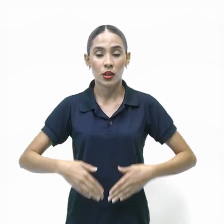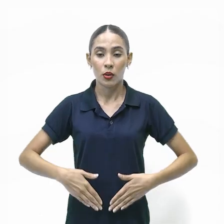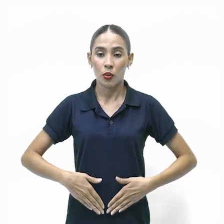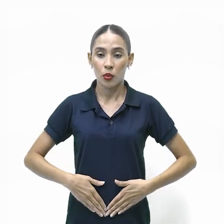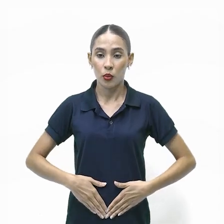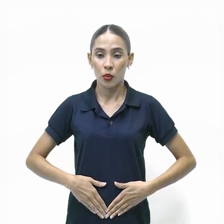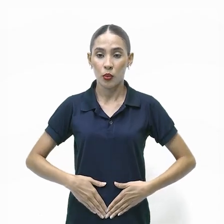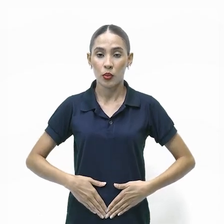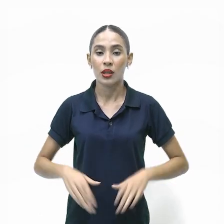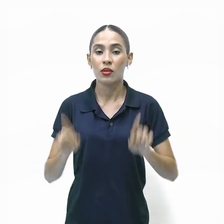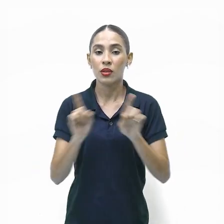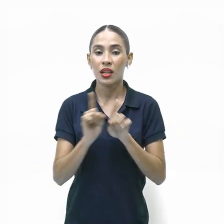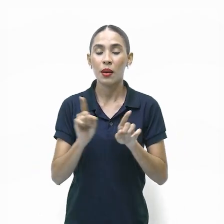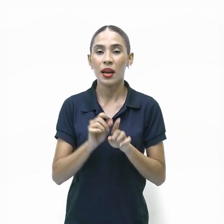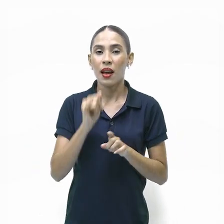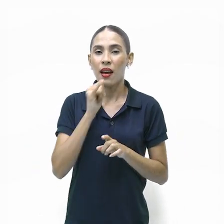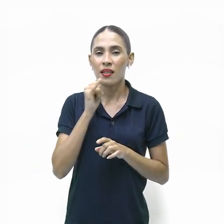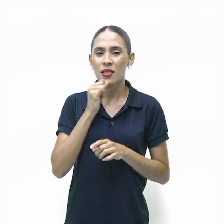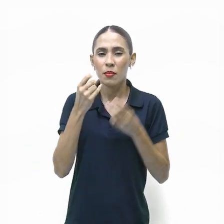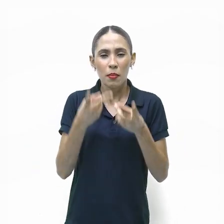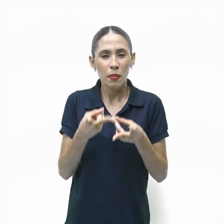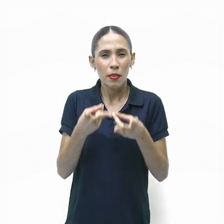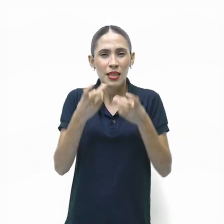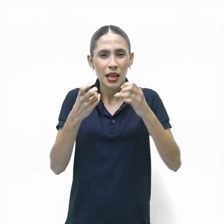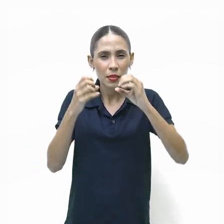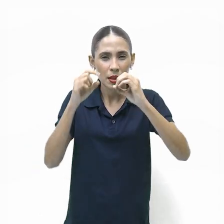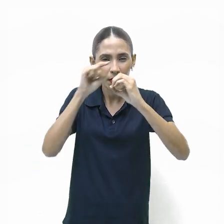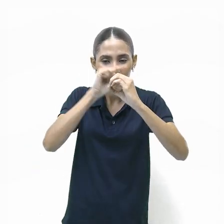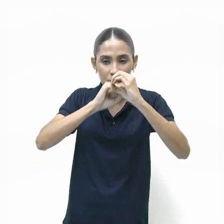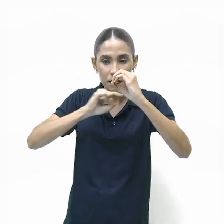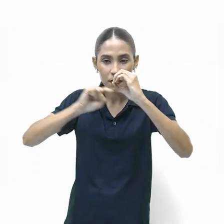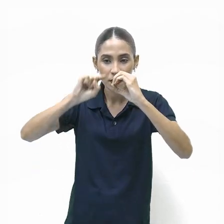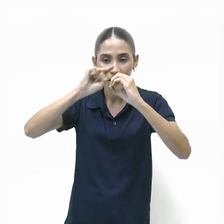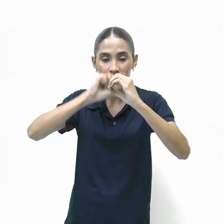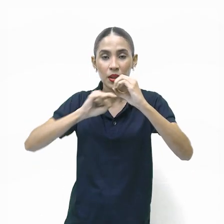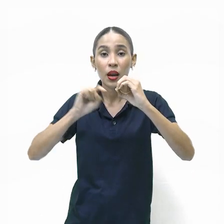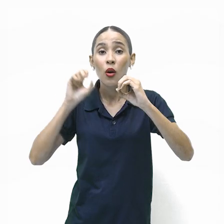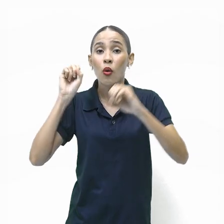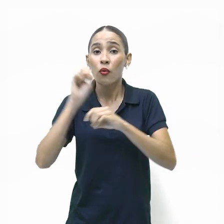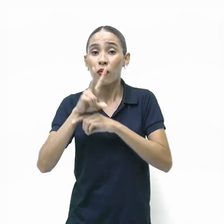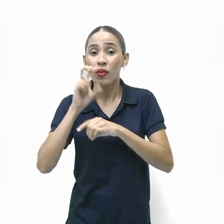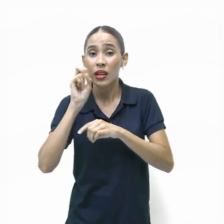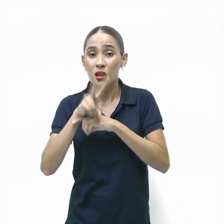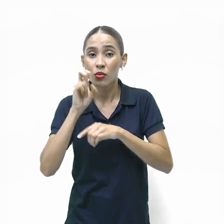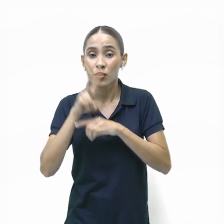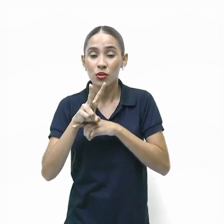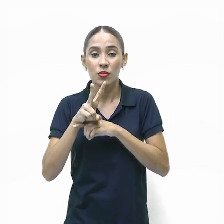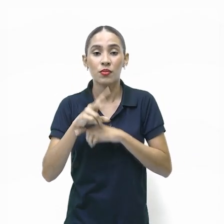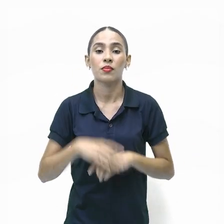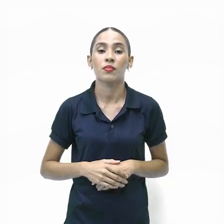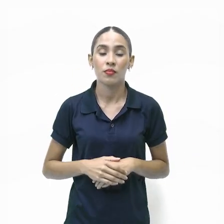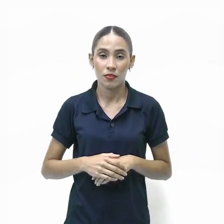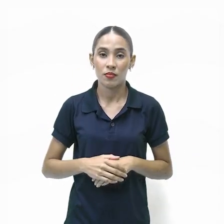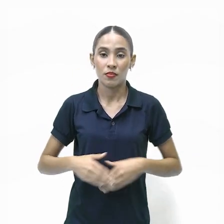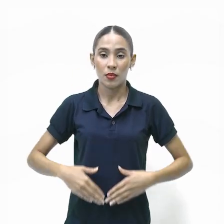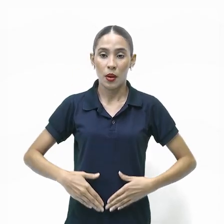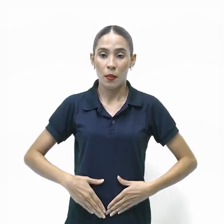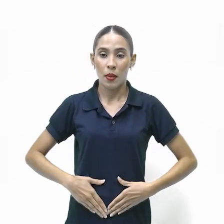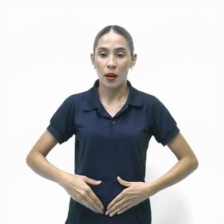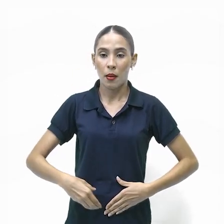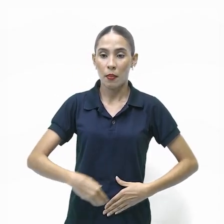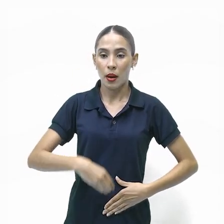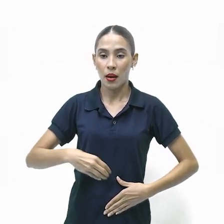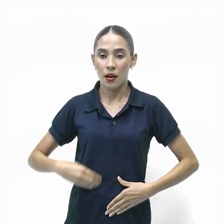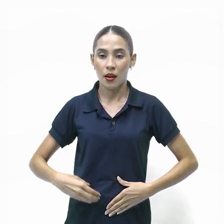e essa lupa que mostra para a gente esse vírus, né, representando que ele está ali infectando essa região,